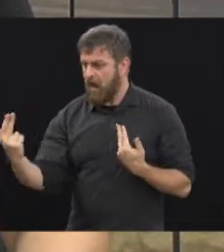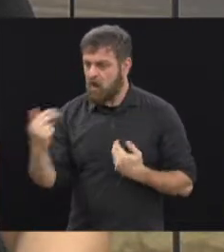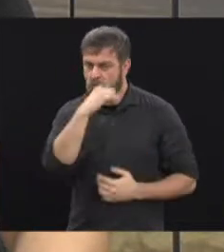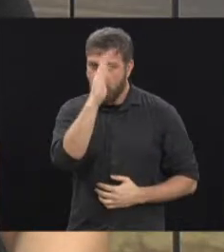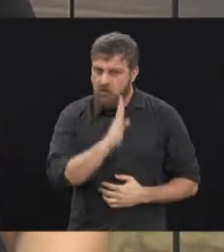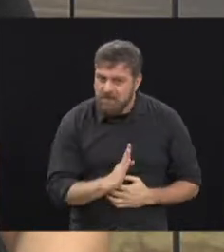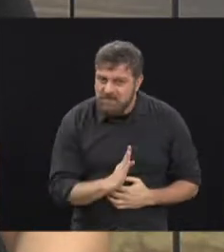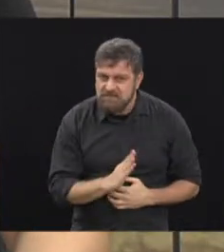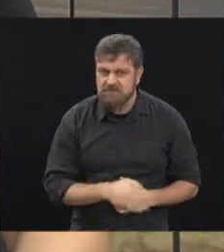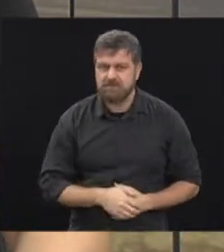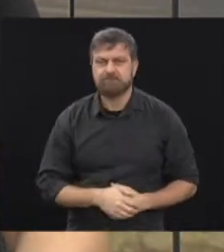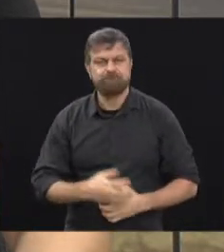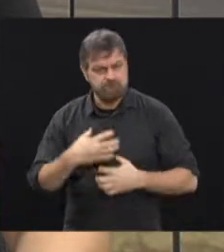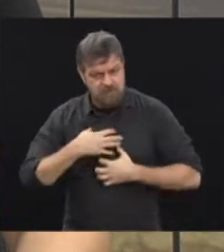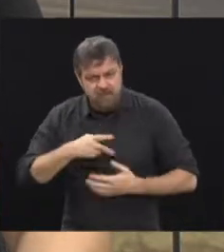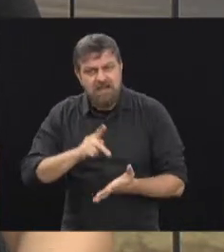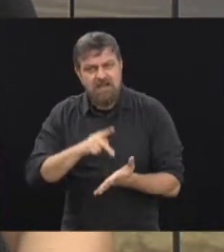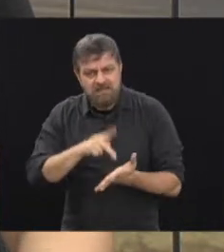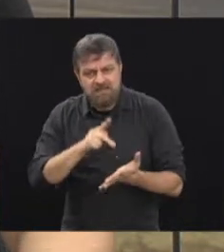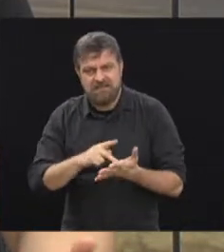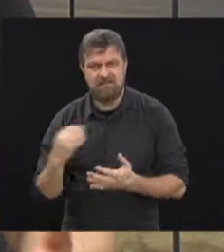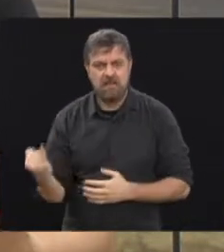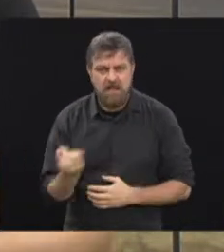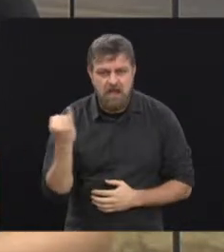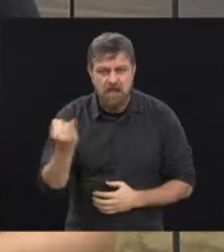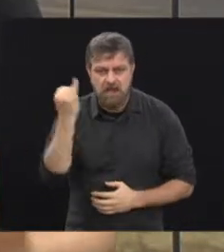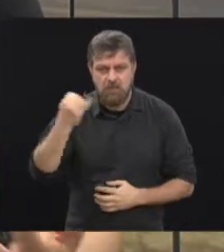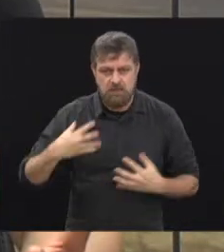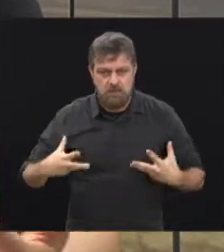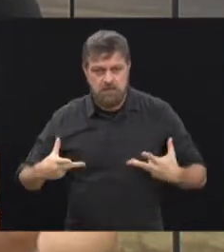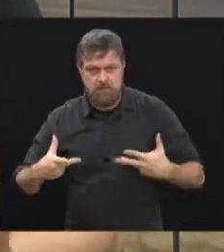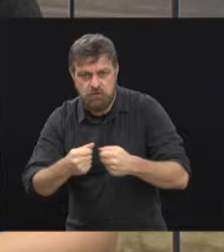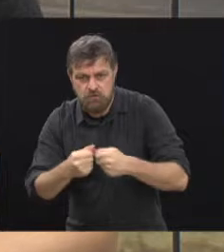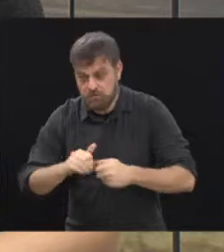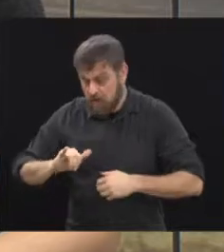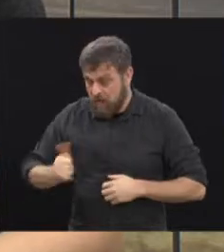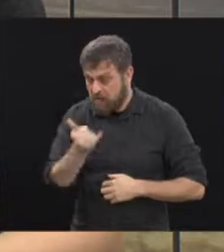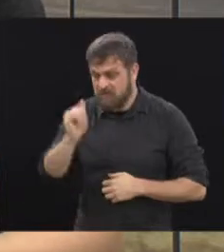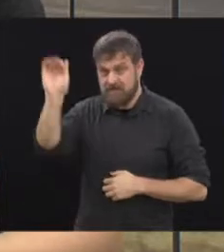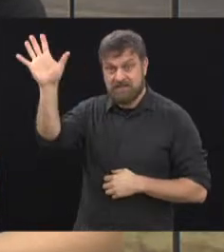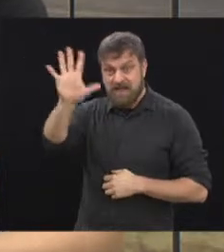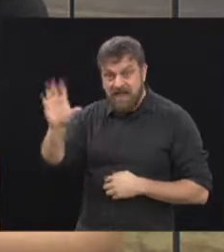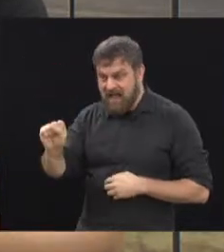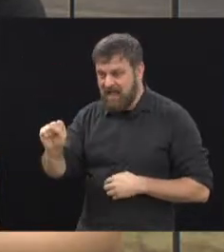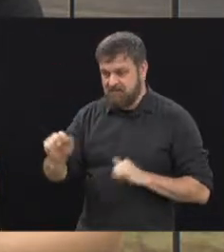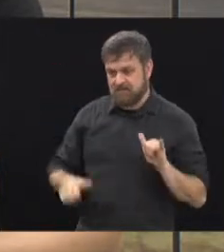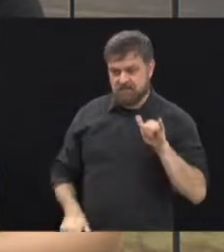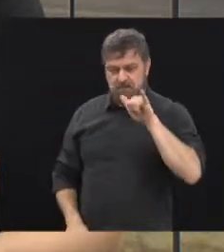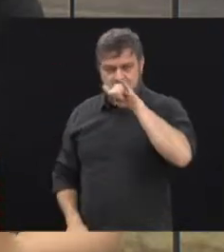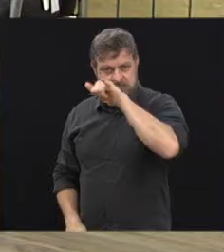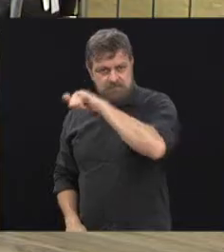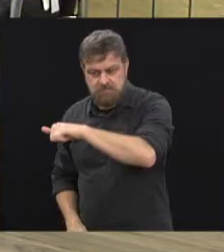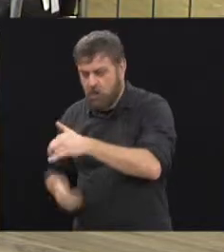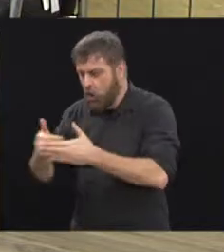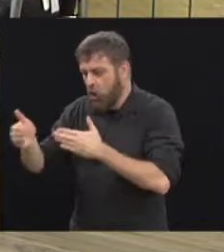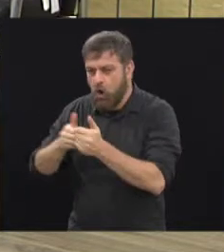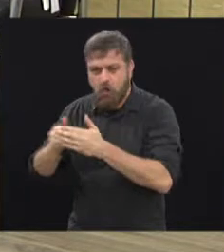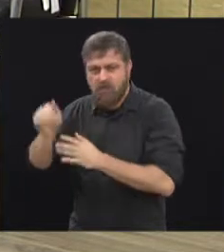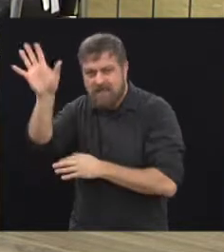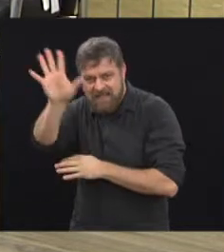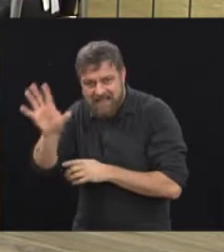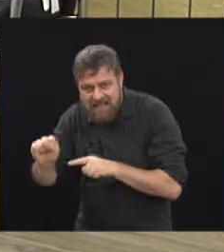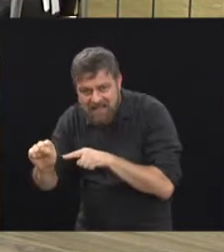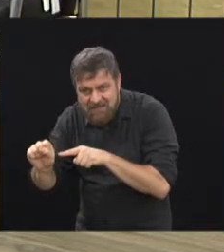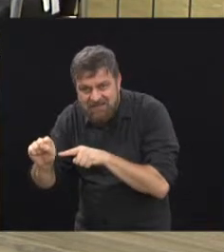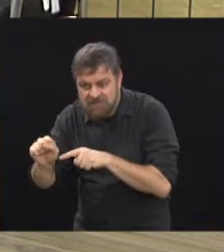Muito. Isso também é importante. Acho que todo mundo, se tivesse a oportunidade de ir para a África ou para a Tanzânia, qualquer região lá,